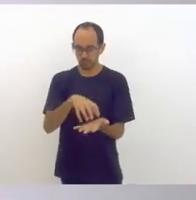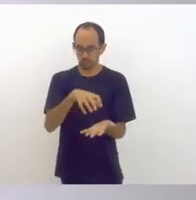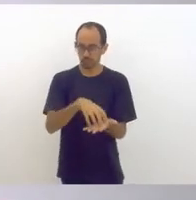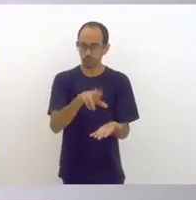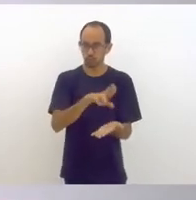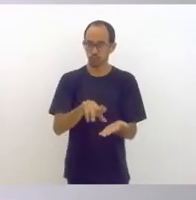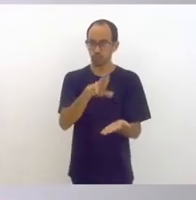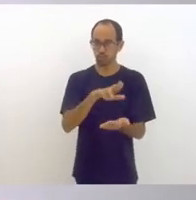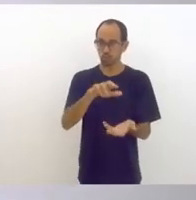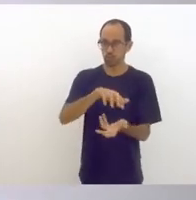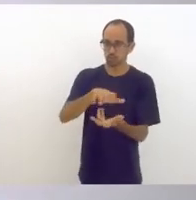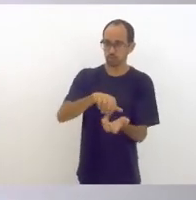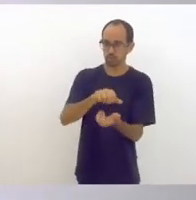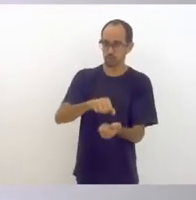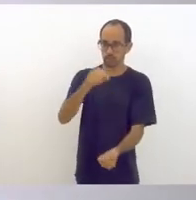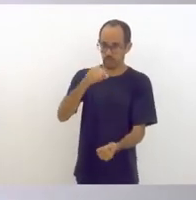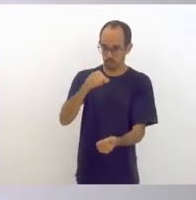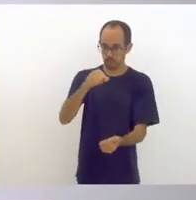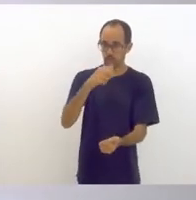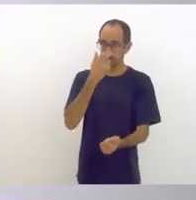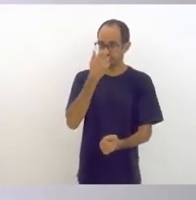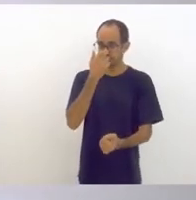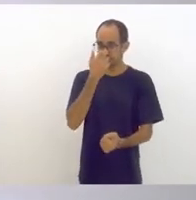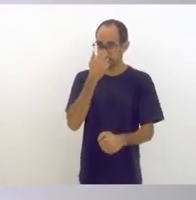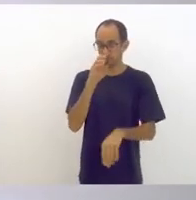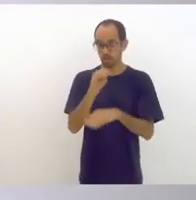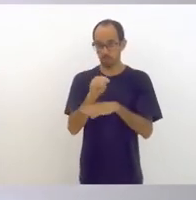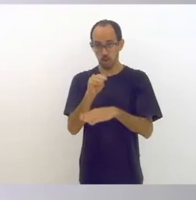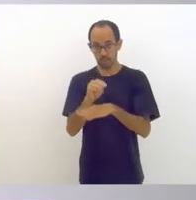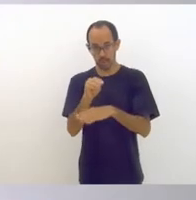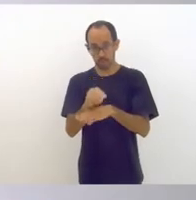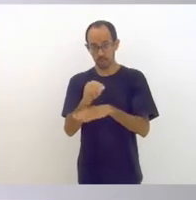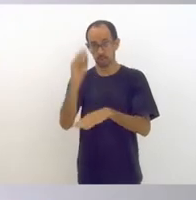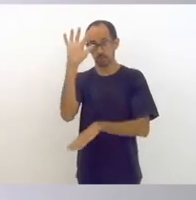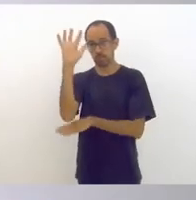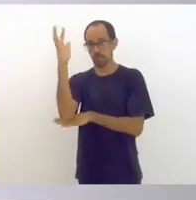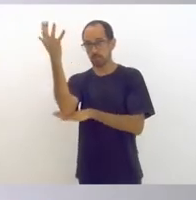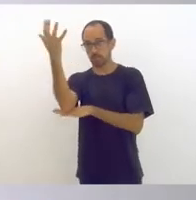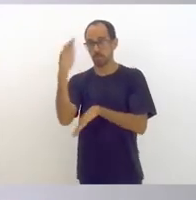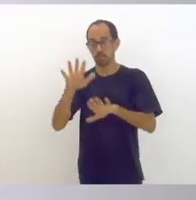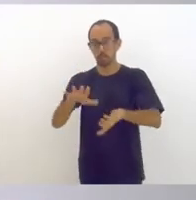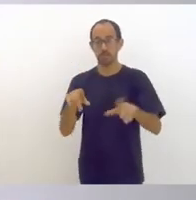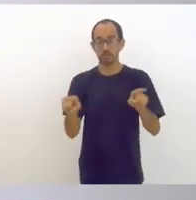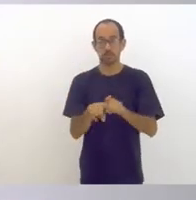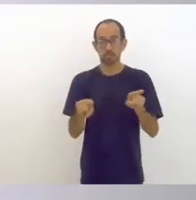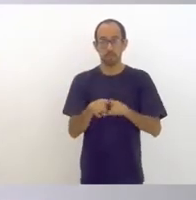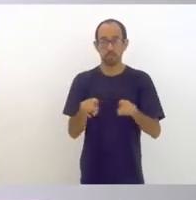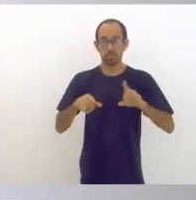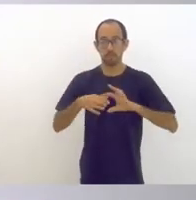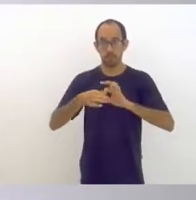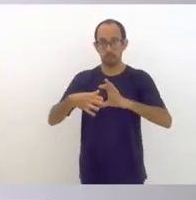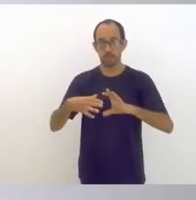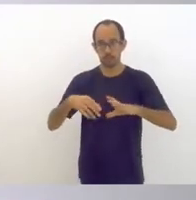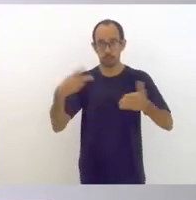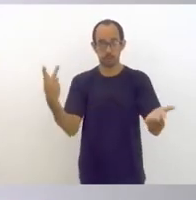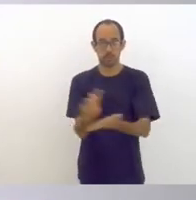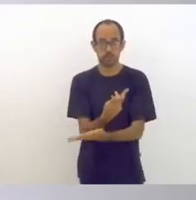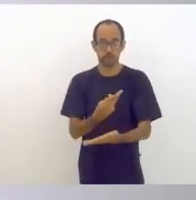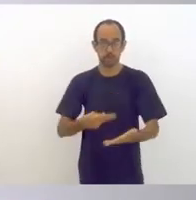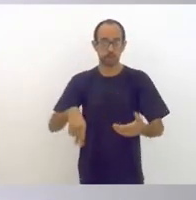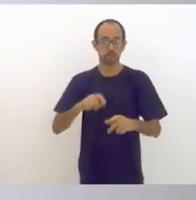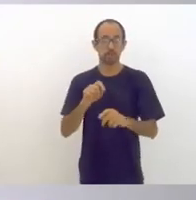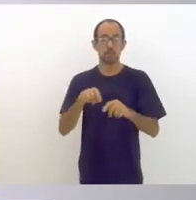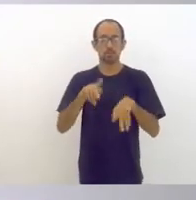uso sustentável, onde você protege o meio ambiente e permite que, inclusive, exista ali